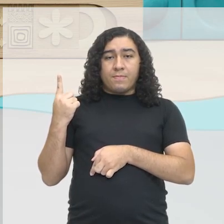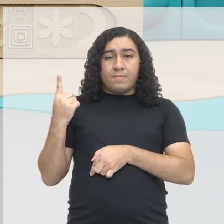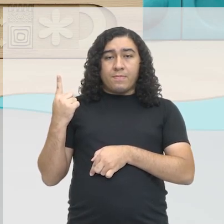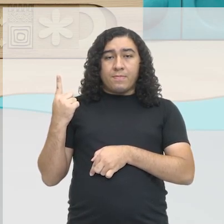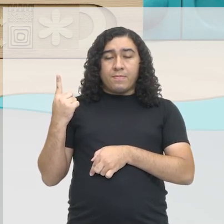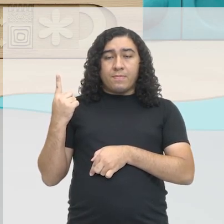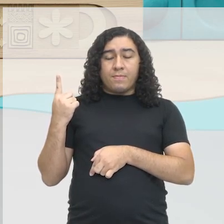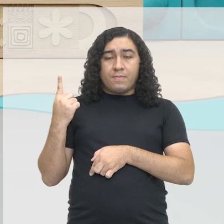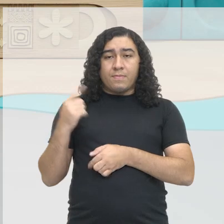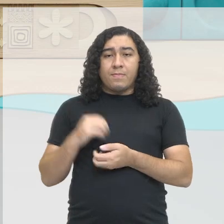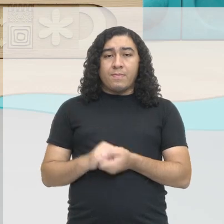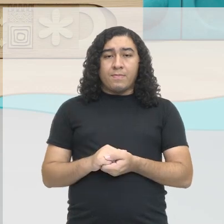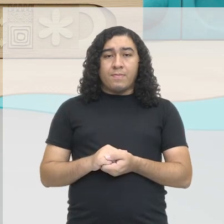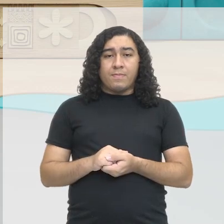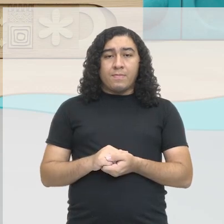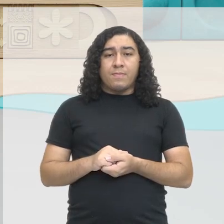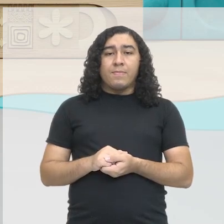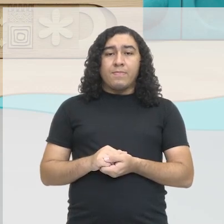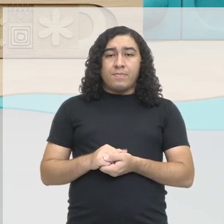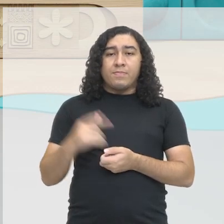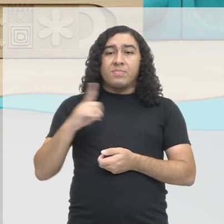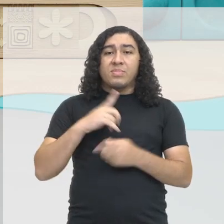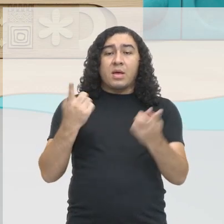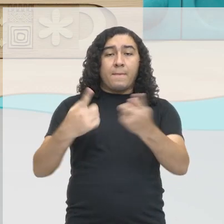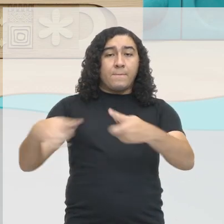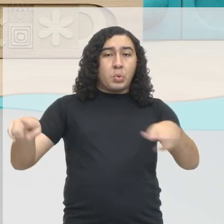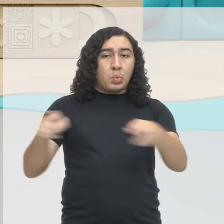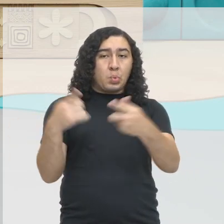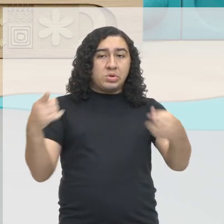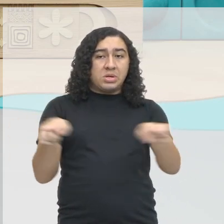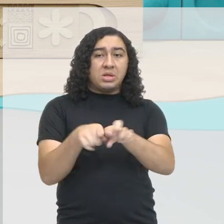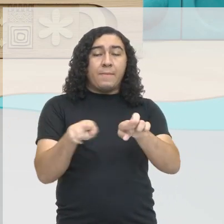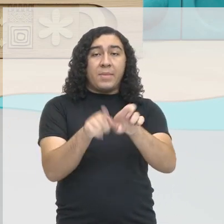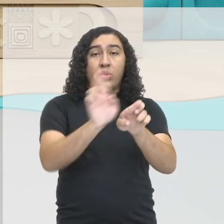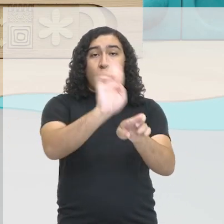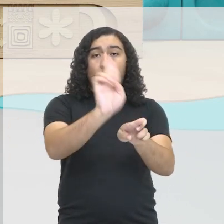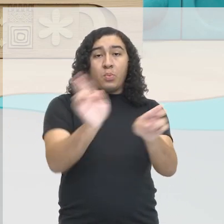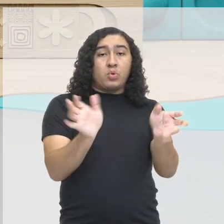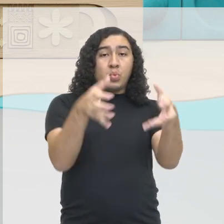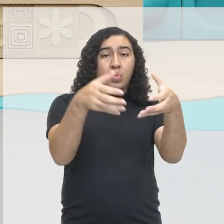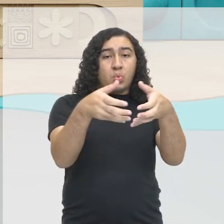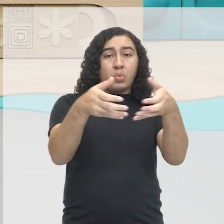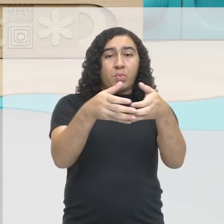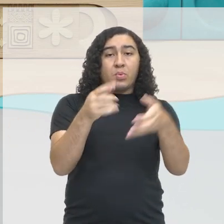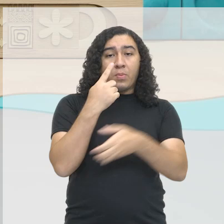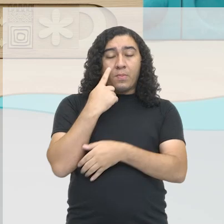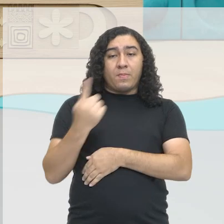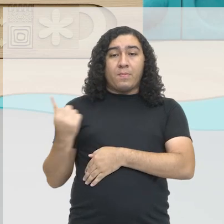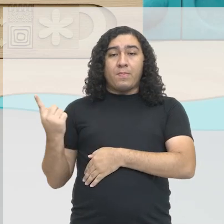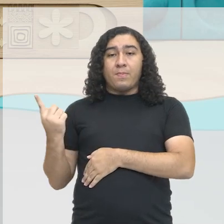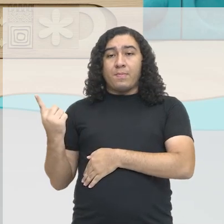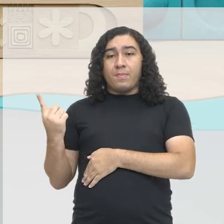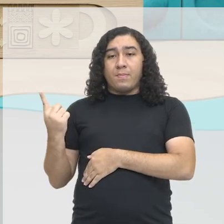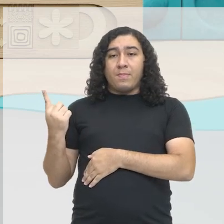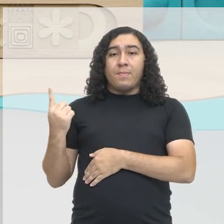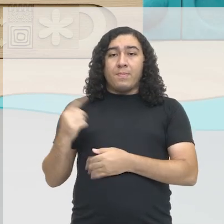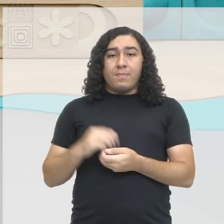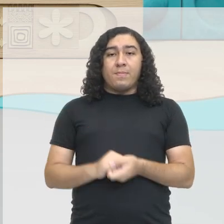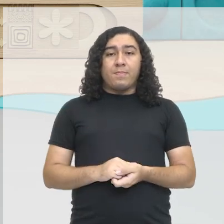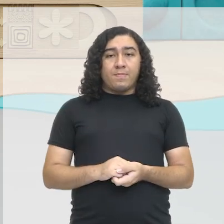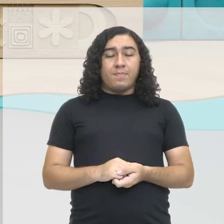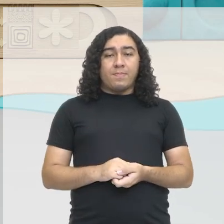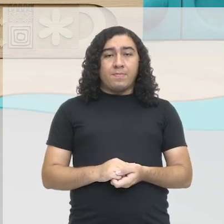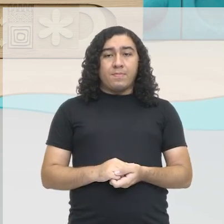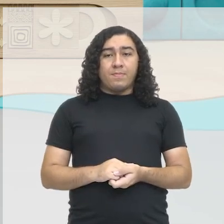Renato e seus Blue Cats, Negro Gato, e Vanderlei Cardoso, Promessa.